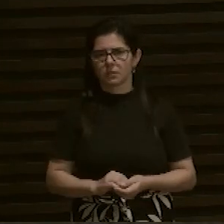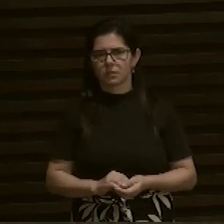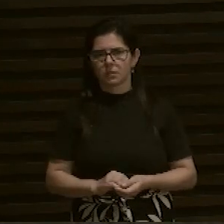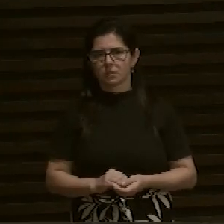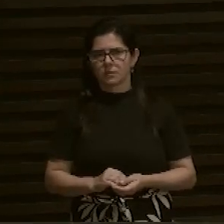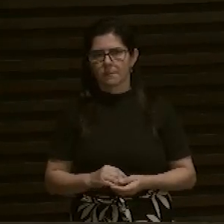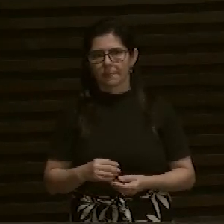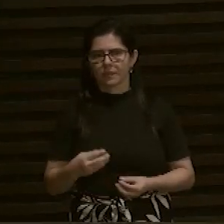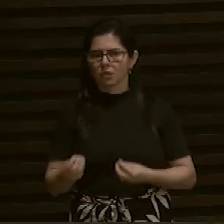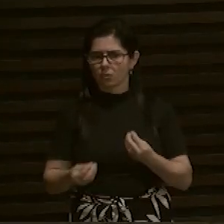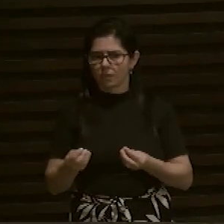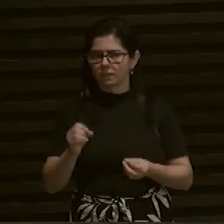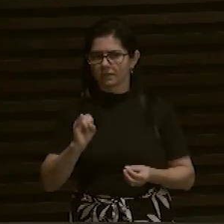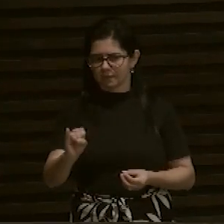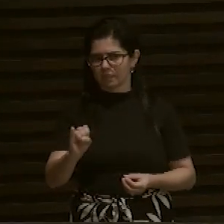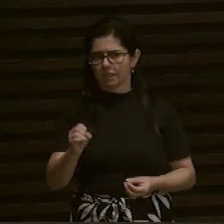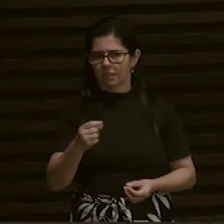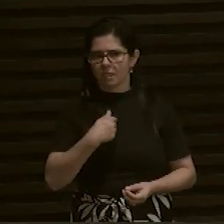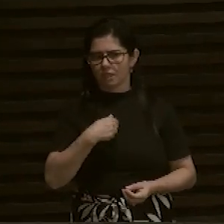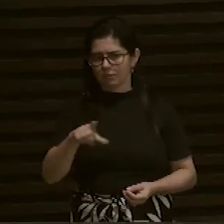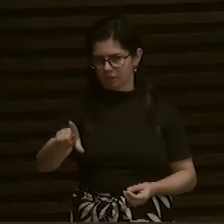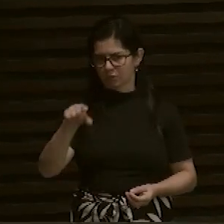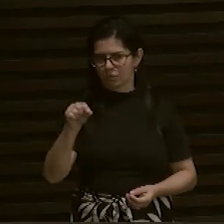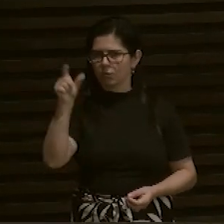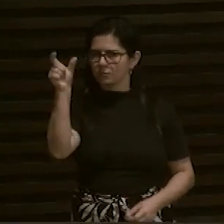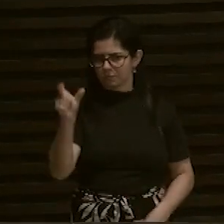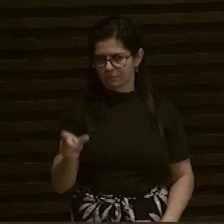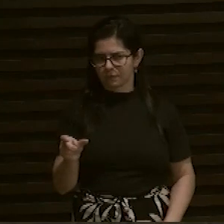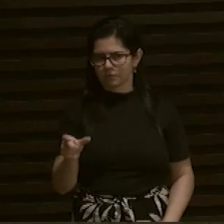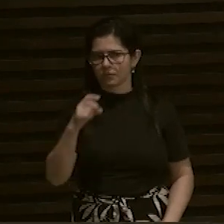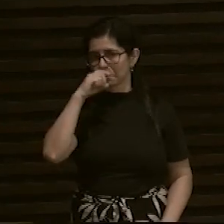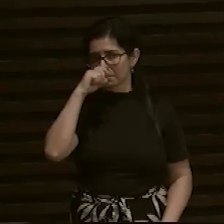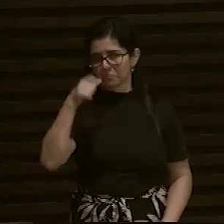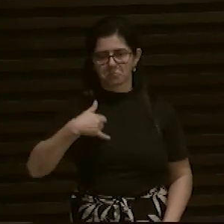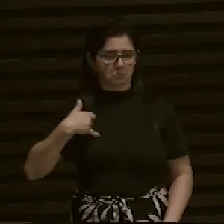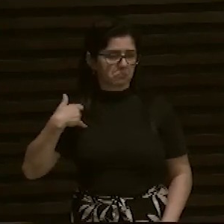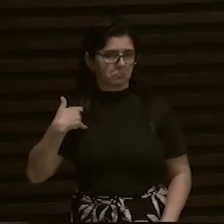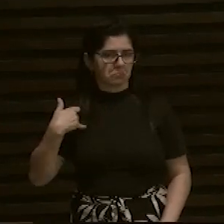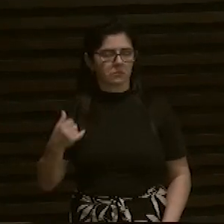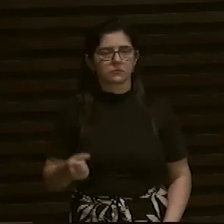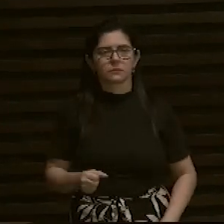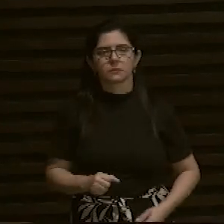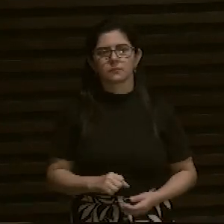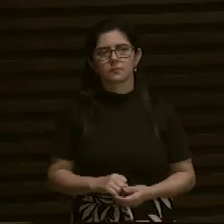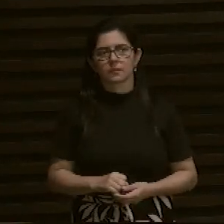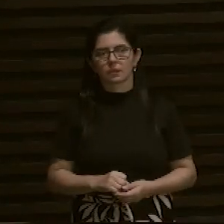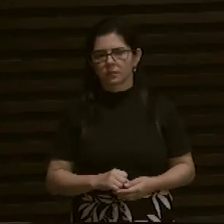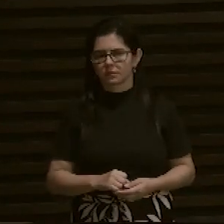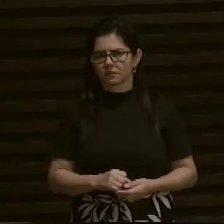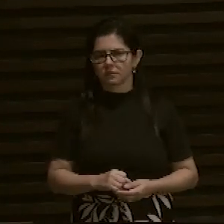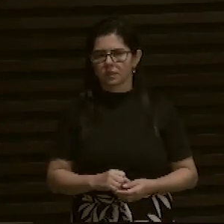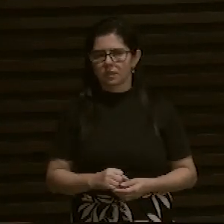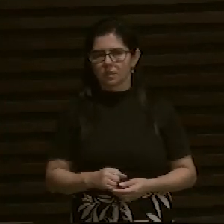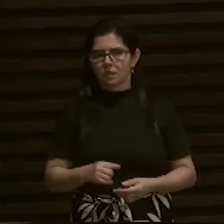eu escolho um homem, quando eu me orgulho aqui, que Paulo vai falar aqui no versículo 4, no versículo 6 do capítulo 4, quando eu